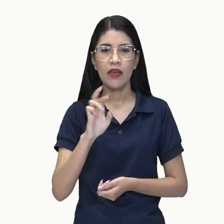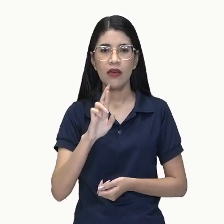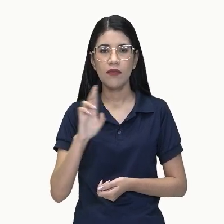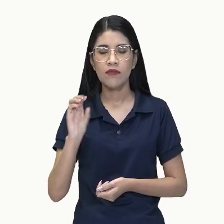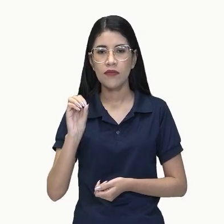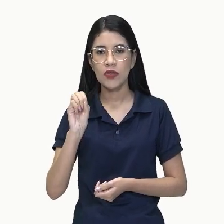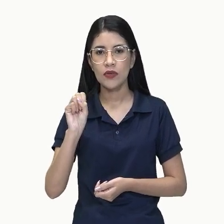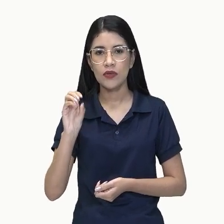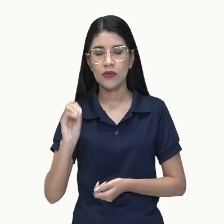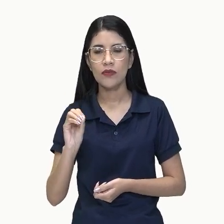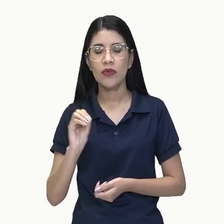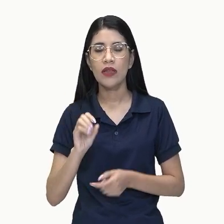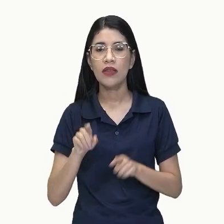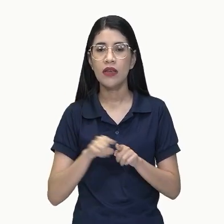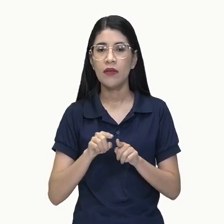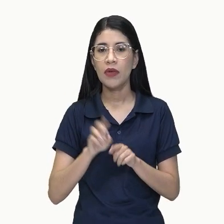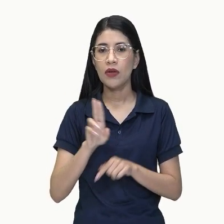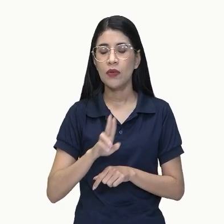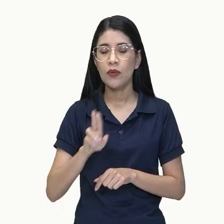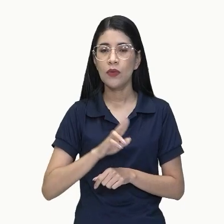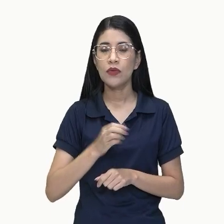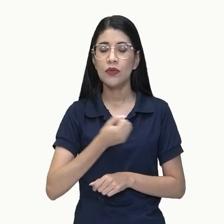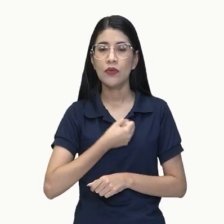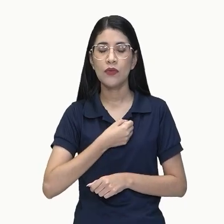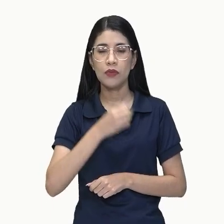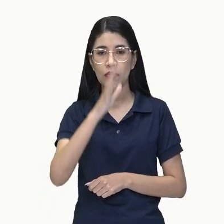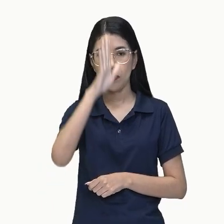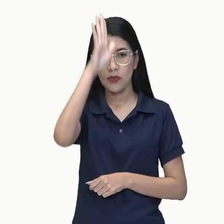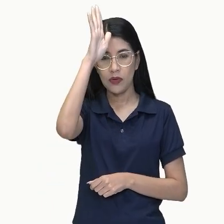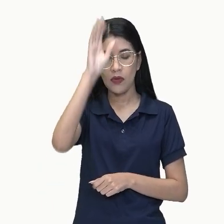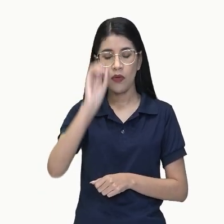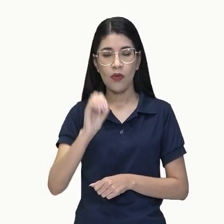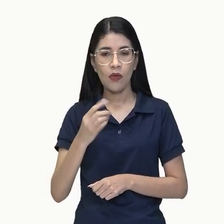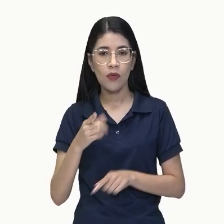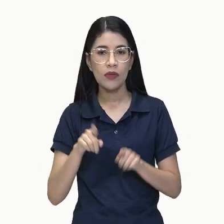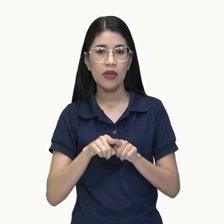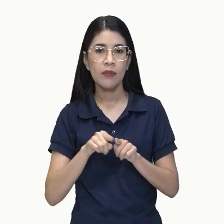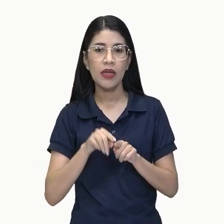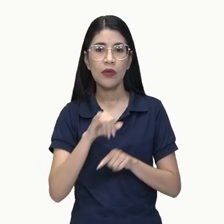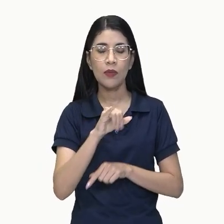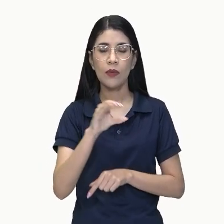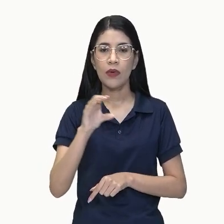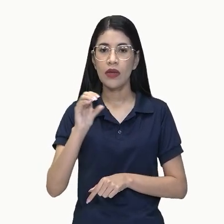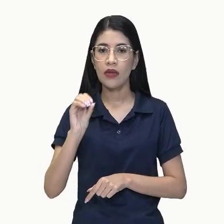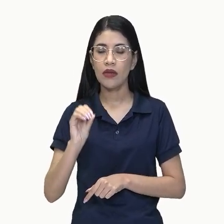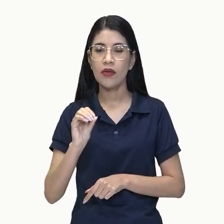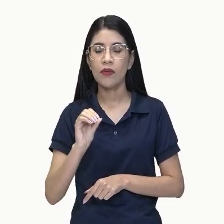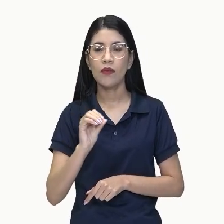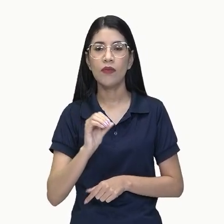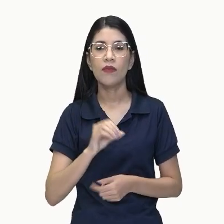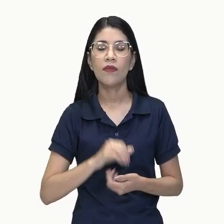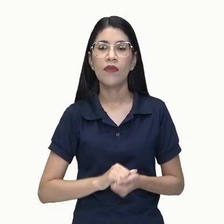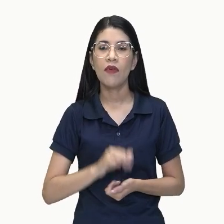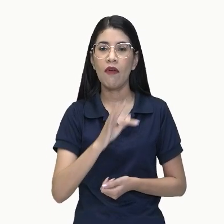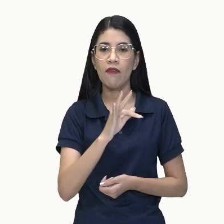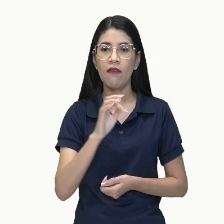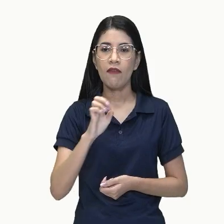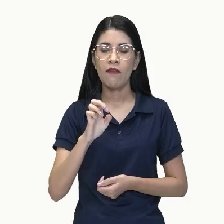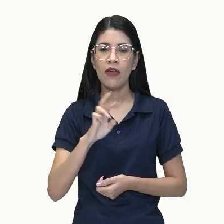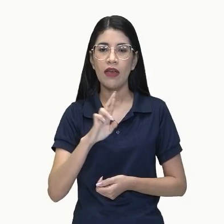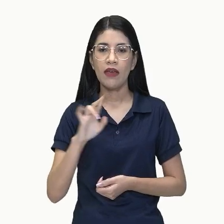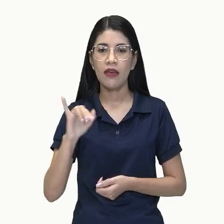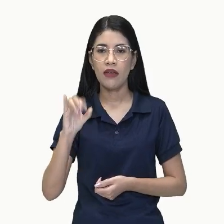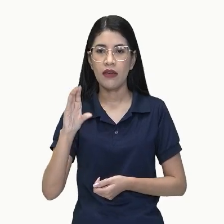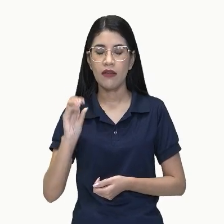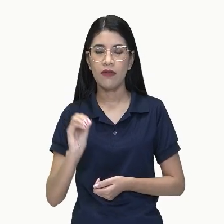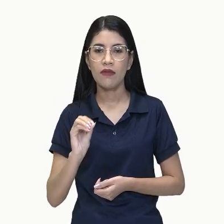carga em organismo romano, ou eu uso o ico, né, que é para o NOx maior, tá? E fica